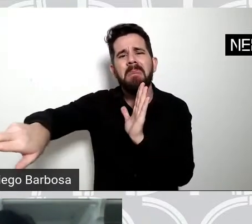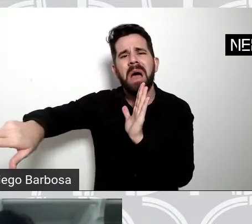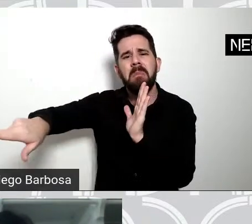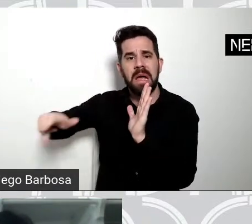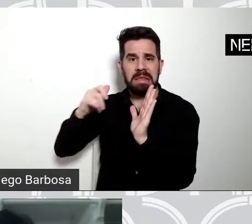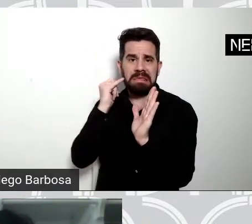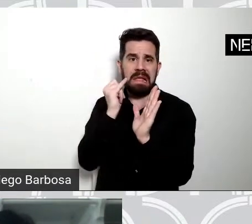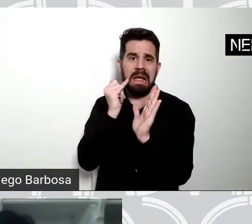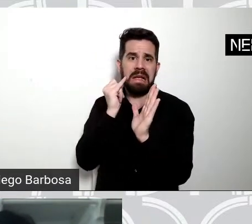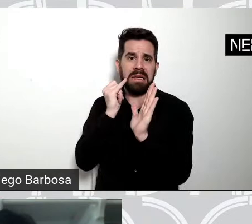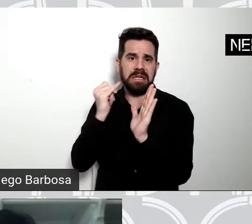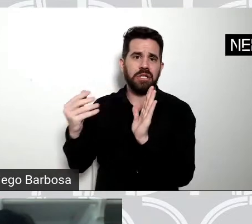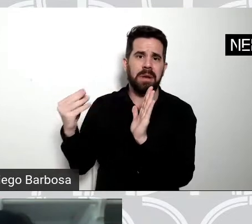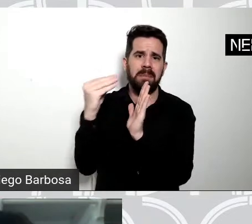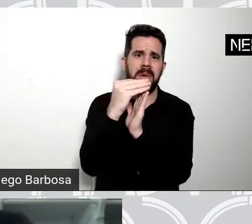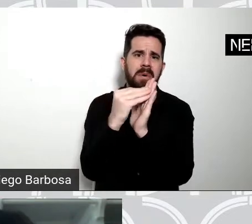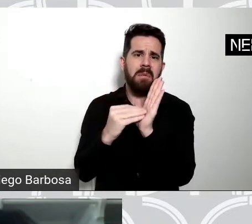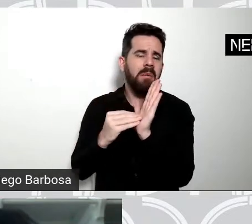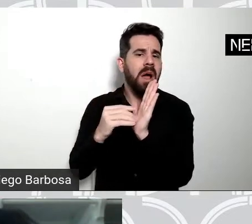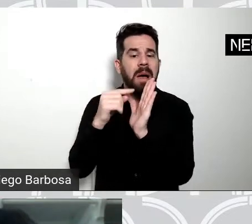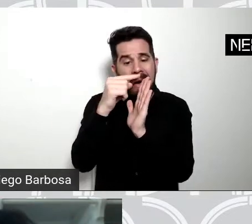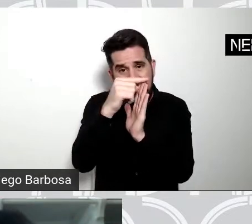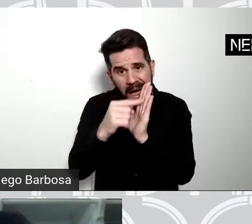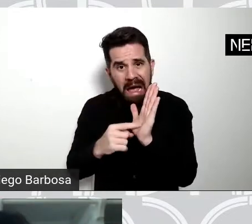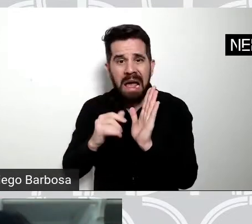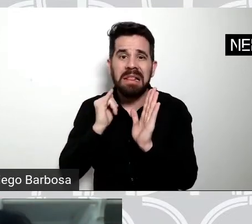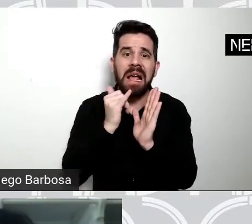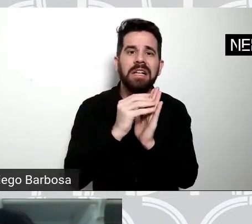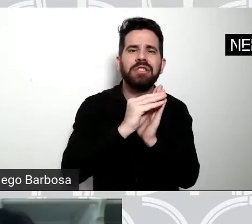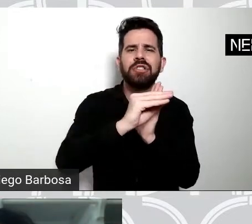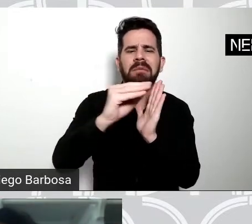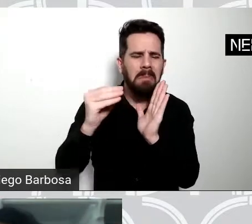algo feliz, realizado,